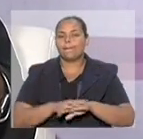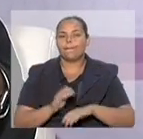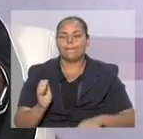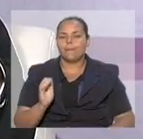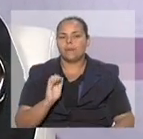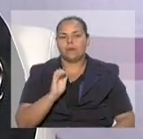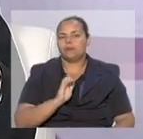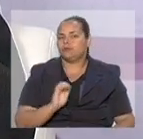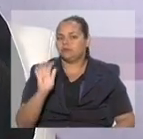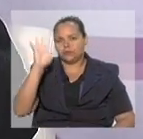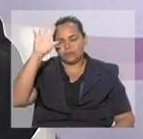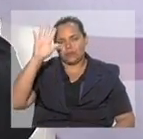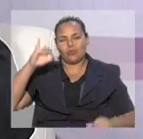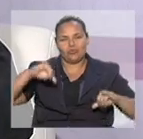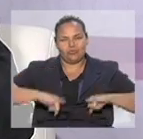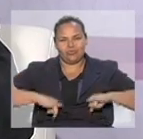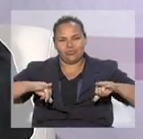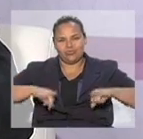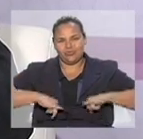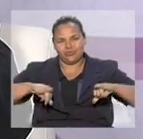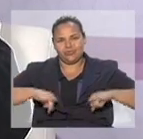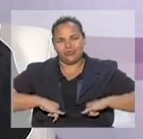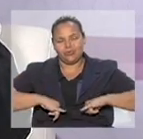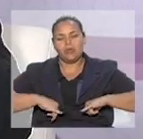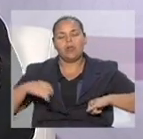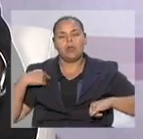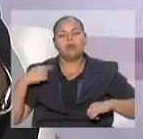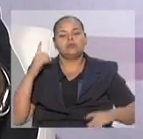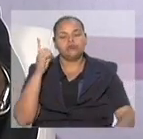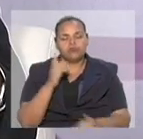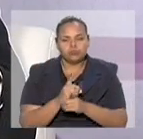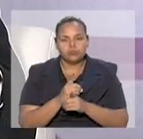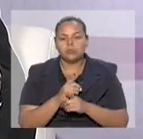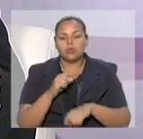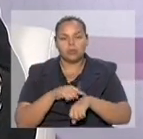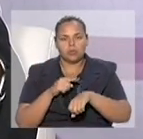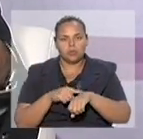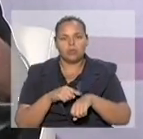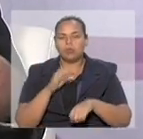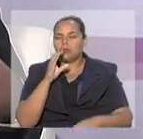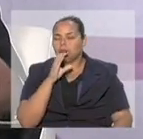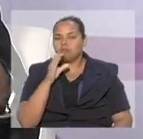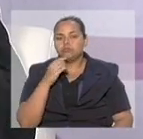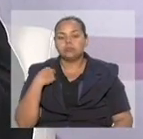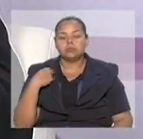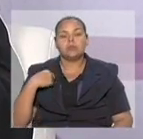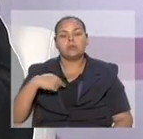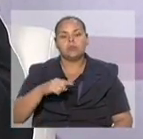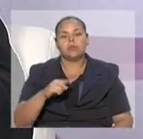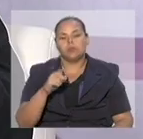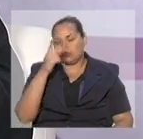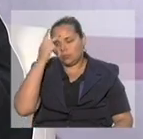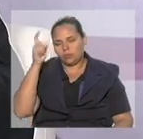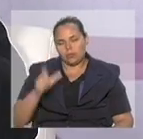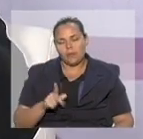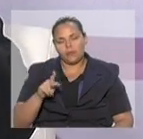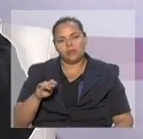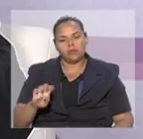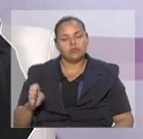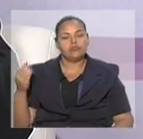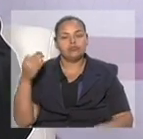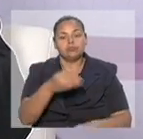fica mais caro e mais sofrido. Então, quando a gente faz o diagnóstico em tempo hábil, a gente encaminha o paciente em tempo